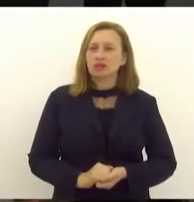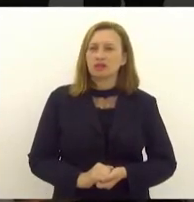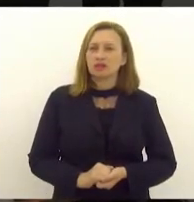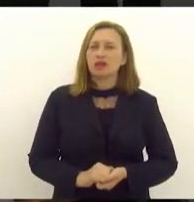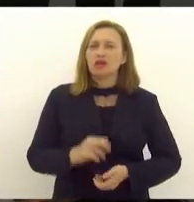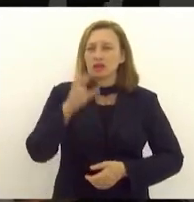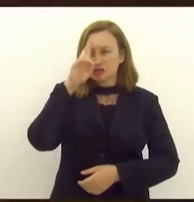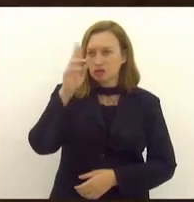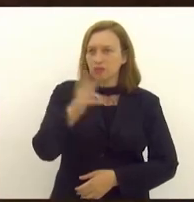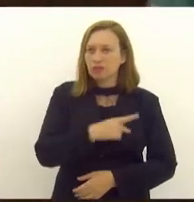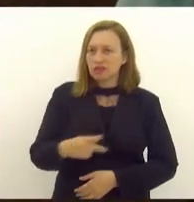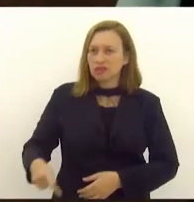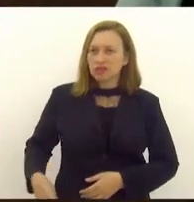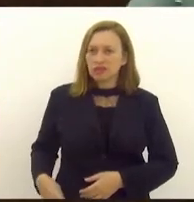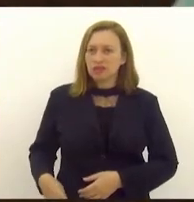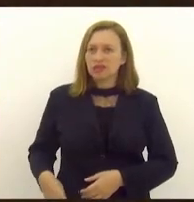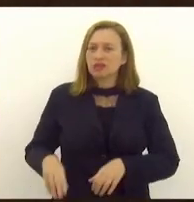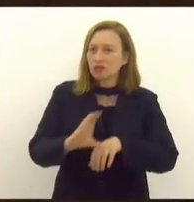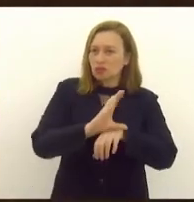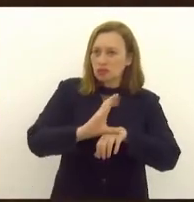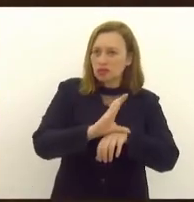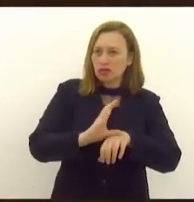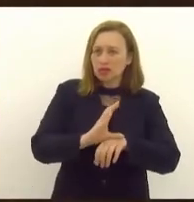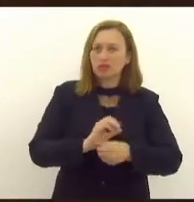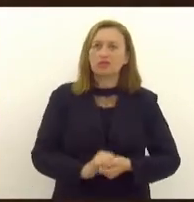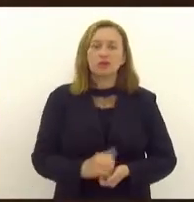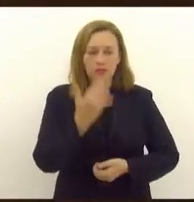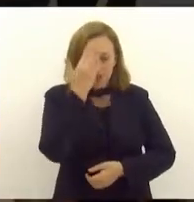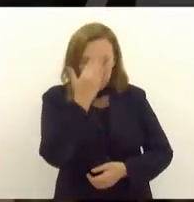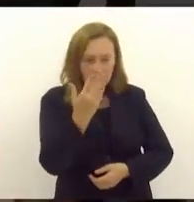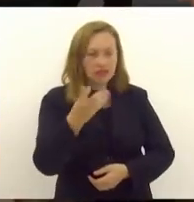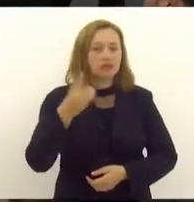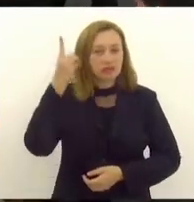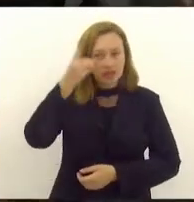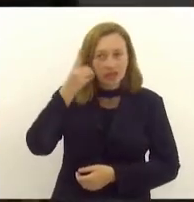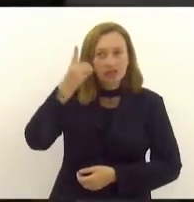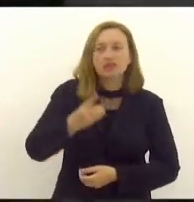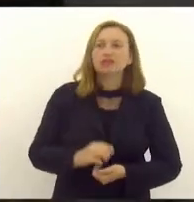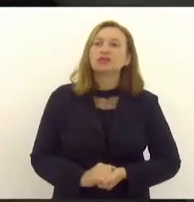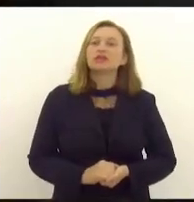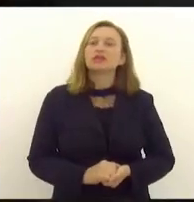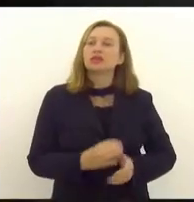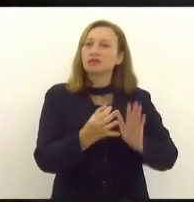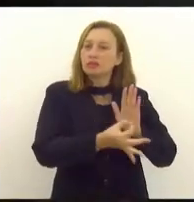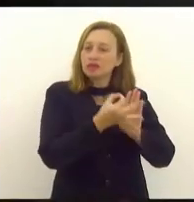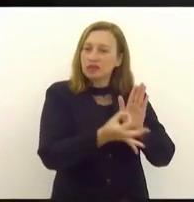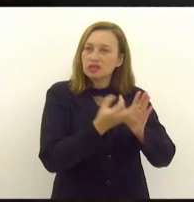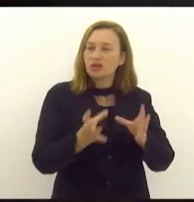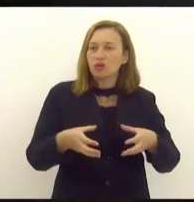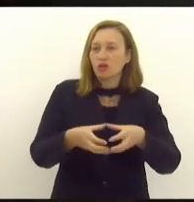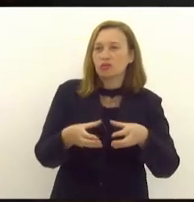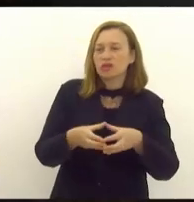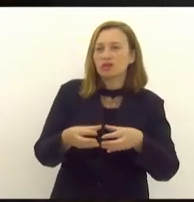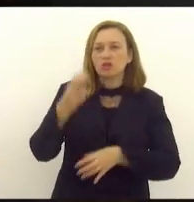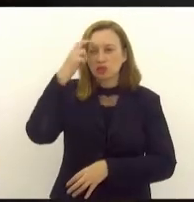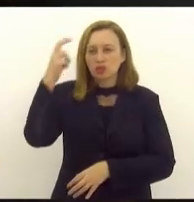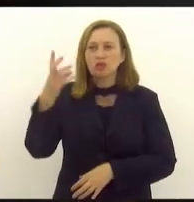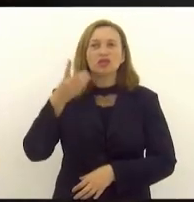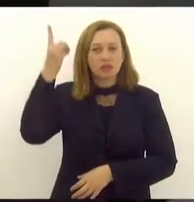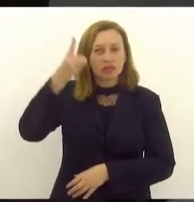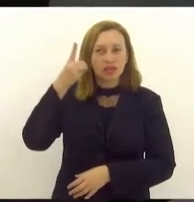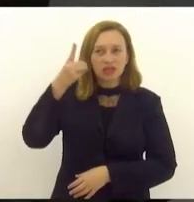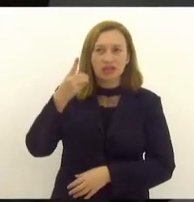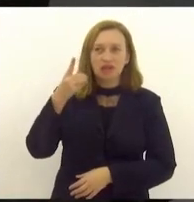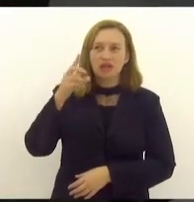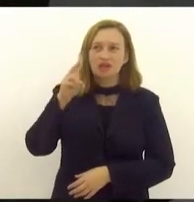seu presidente parecer pela constitucionalidade Muito obrigado Deputado para emitir parecer pela comissão de Cultura deputada Verônica